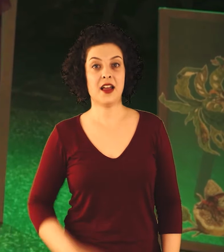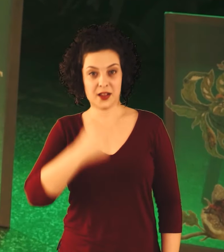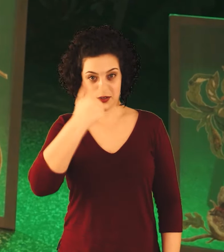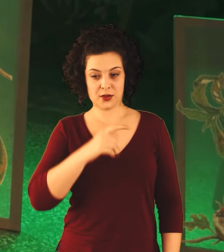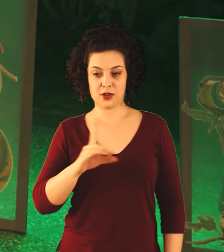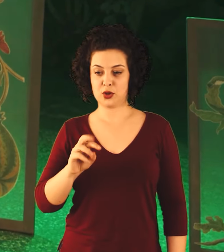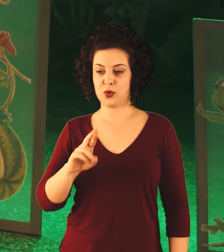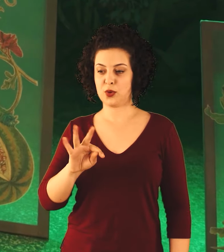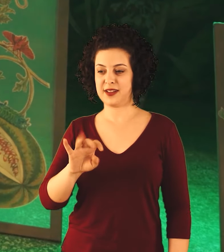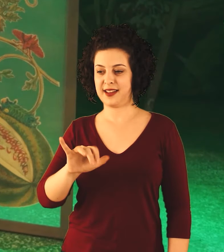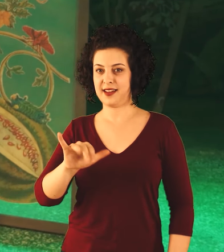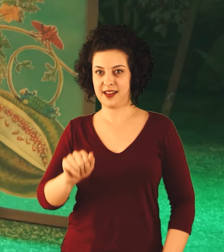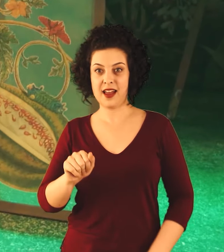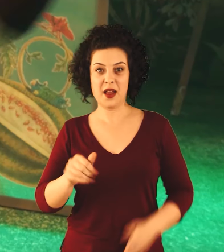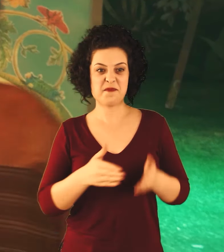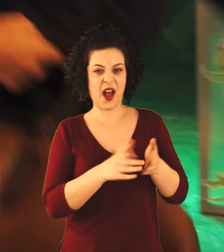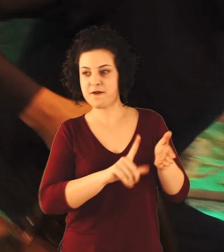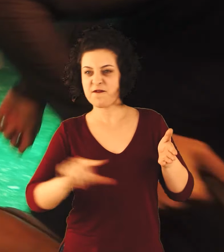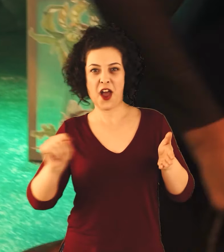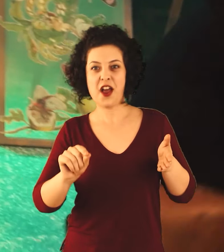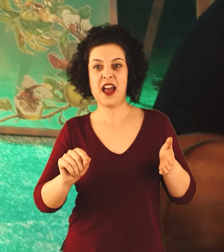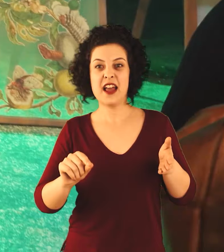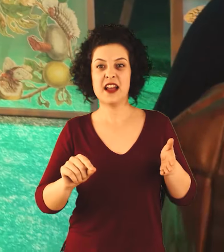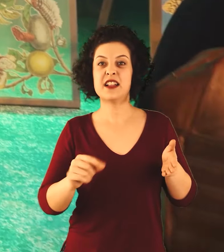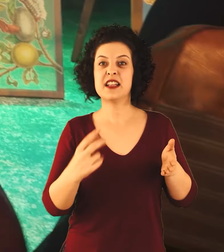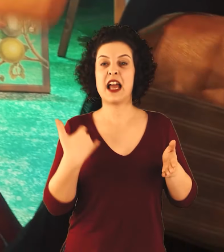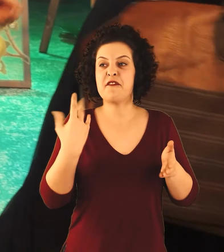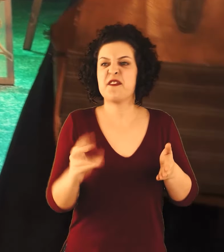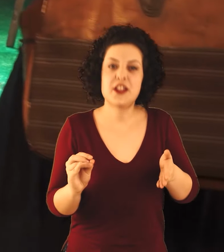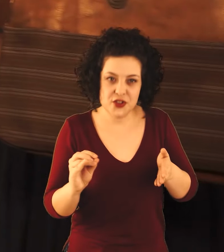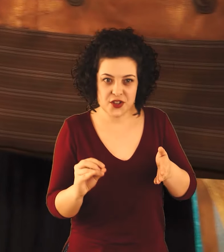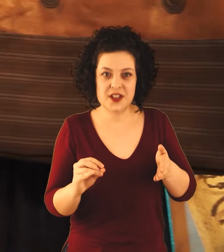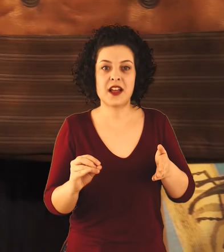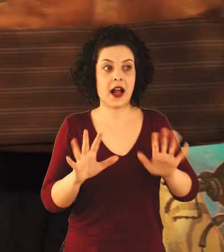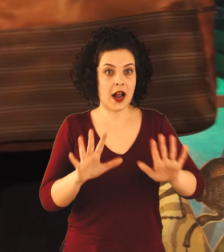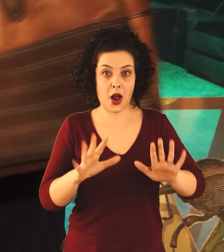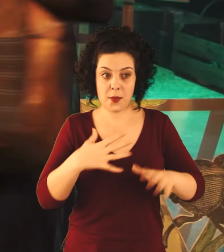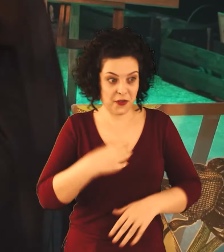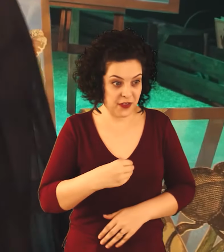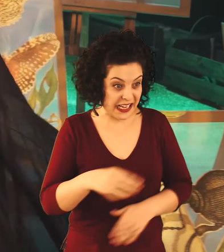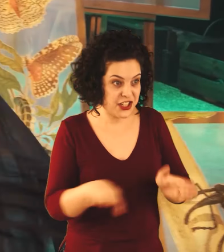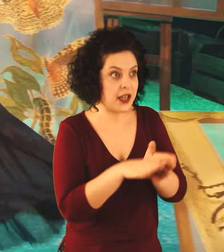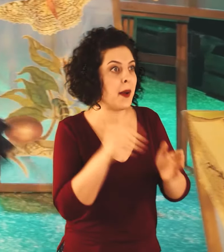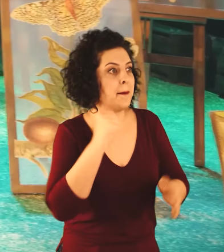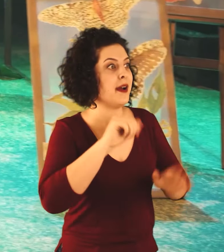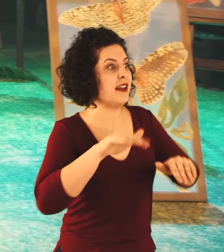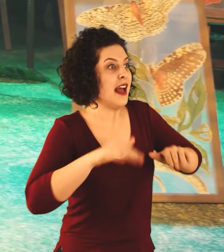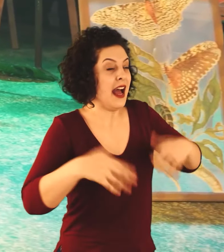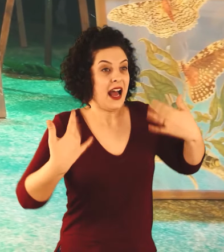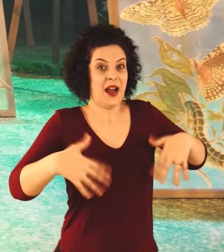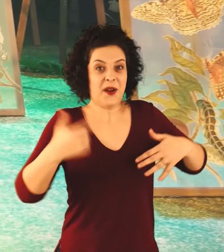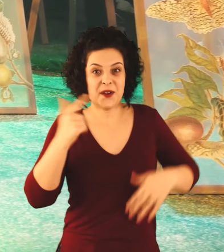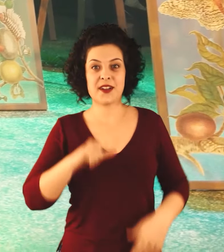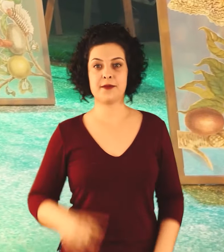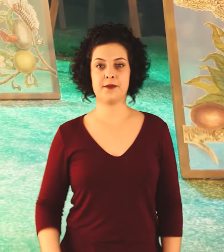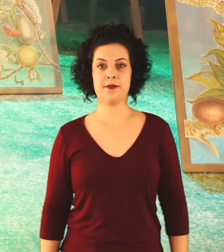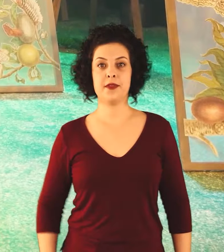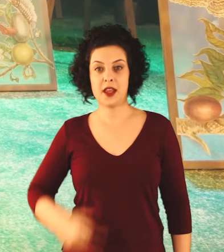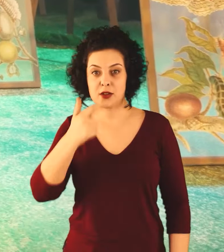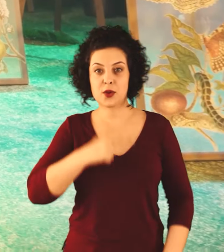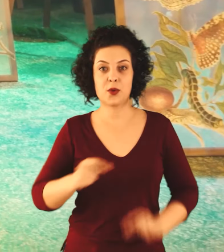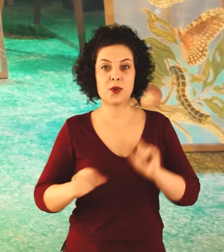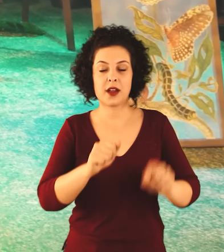Eu sou Doroteia que corre pra fora do barco. Eu sou os 20 anos de Doroteia. Calma, filha! Chegamos, mãe! Finalmente!